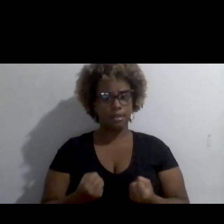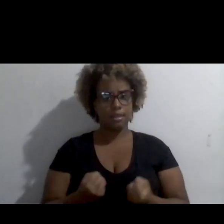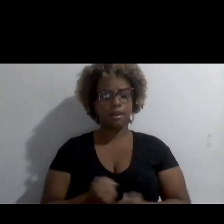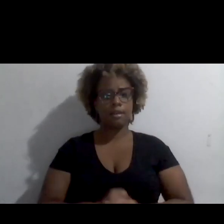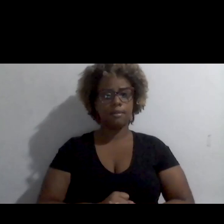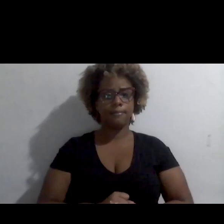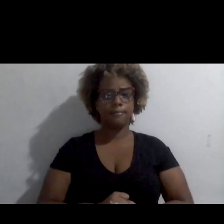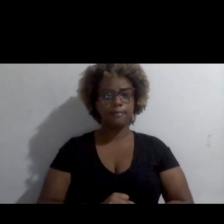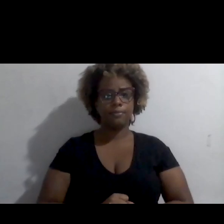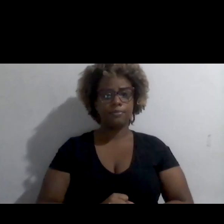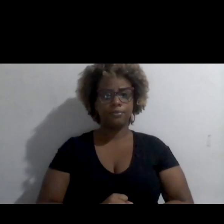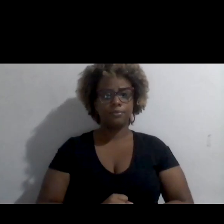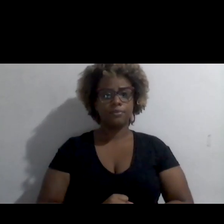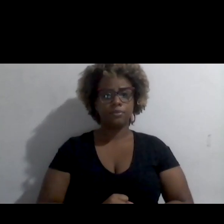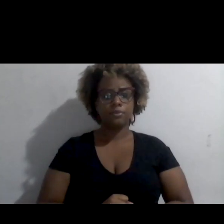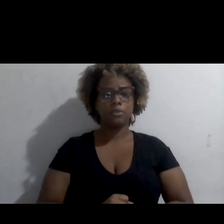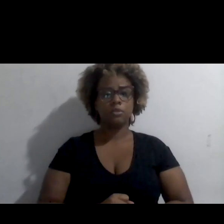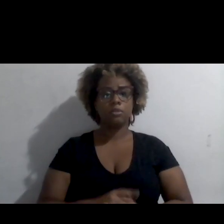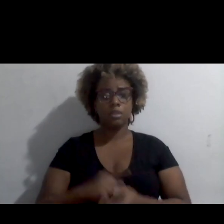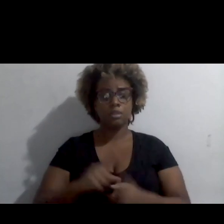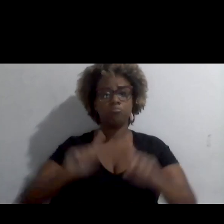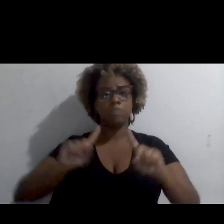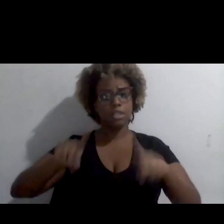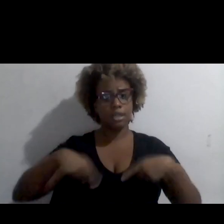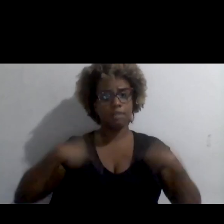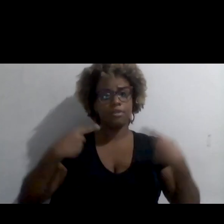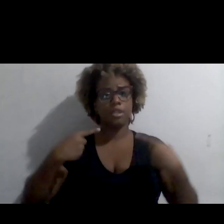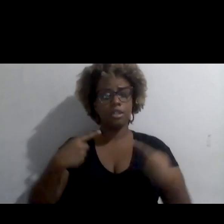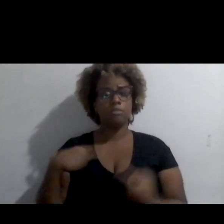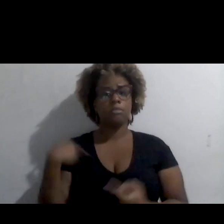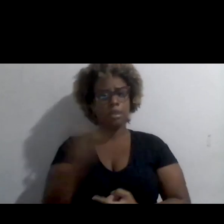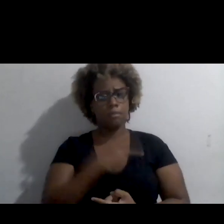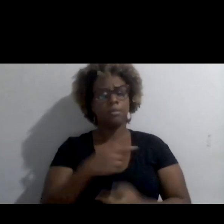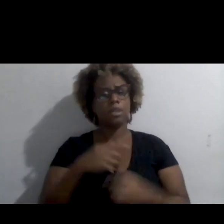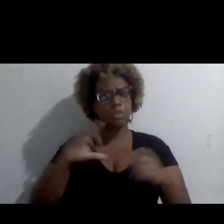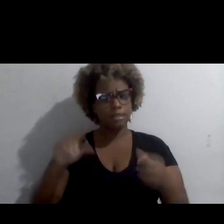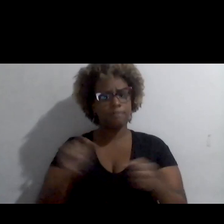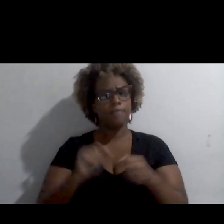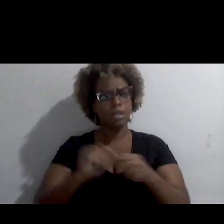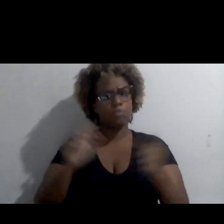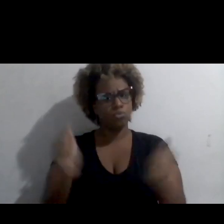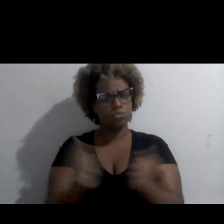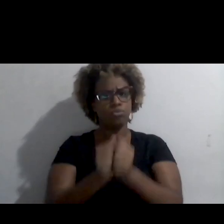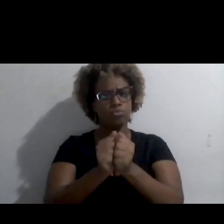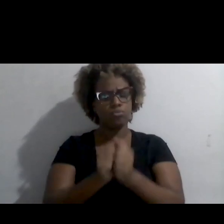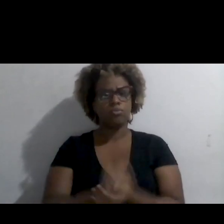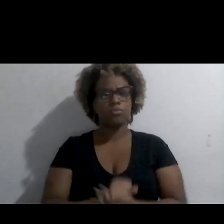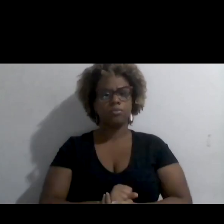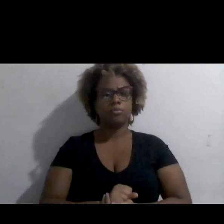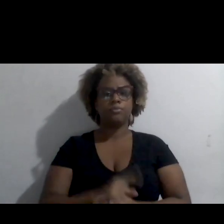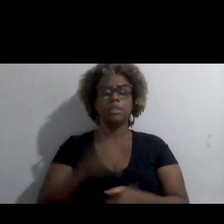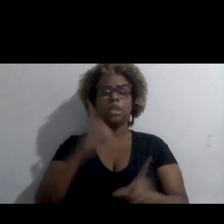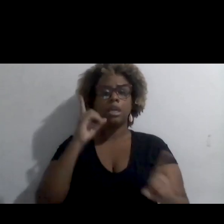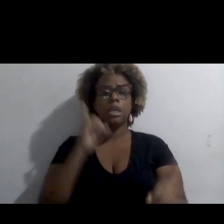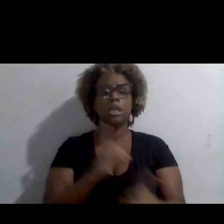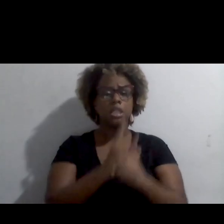enfrentar, então que traga esse desafio mais próximo da gente, para a gente construir junto. Então, dentro desse encontro que fala de cultura e não de